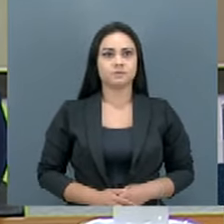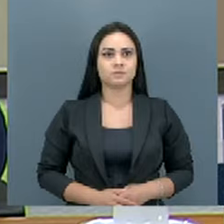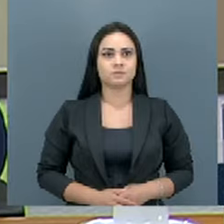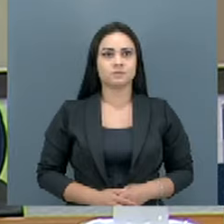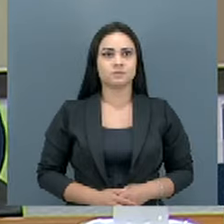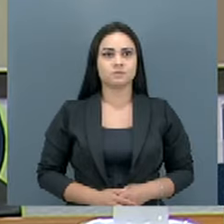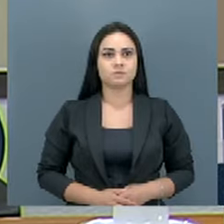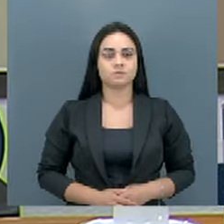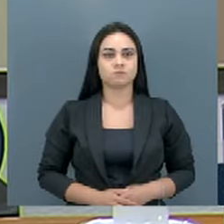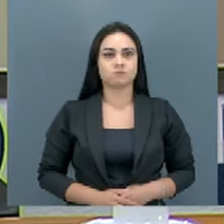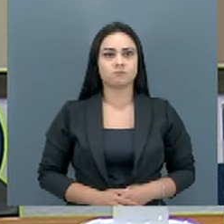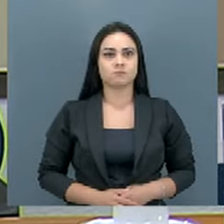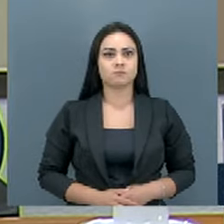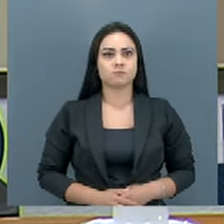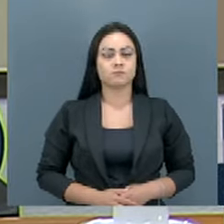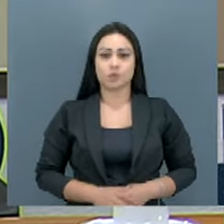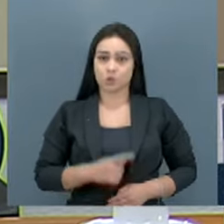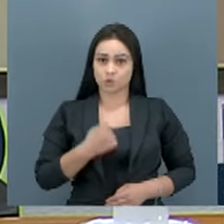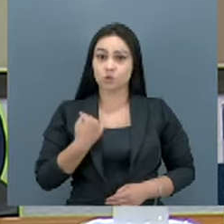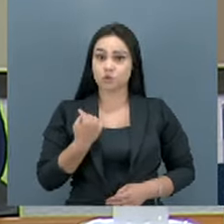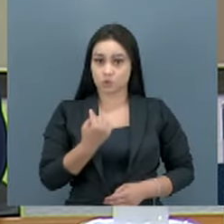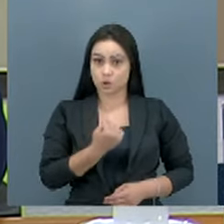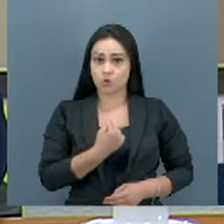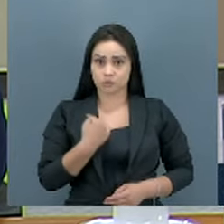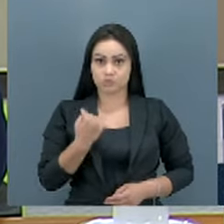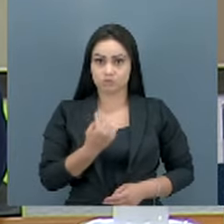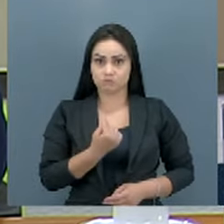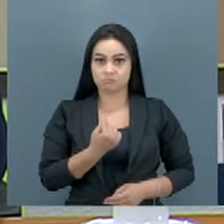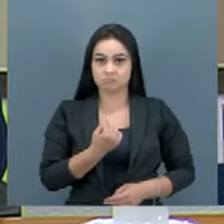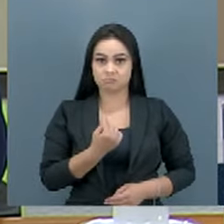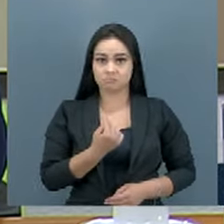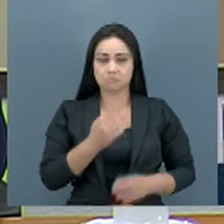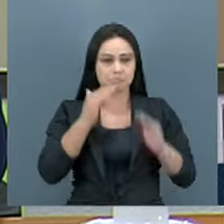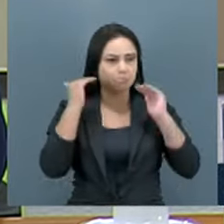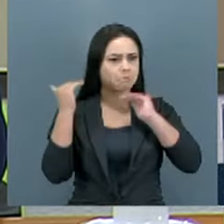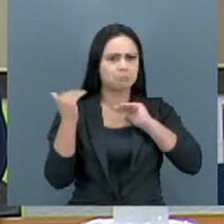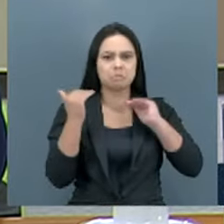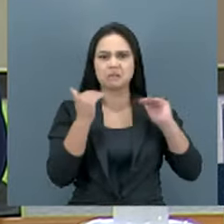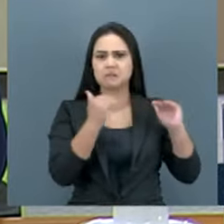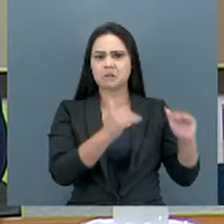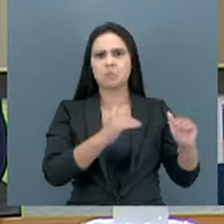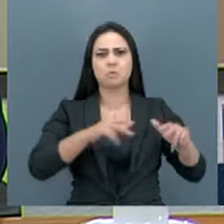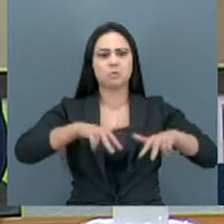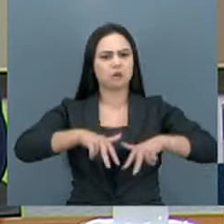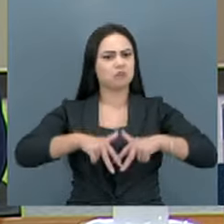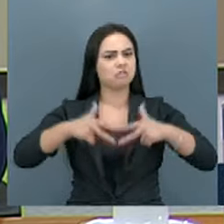nós respeitamos cada etnia